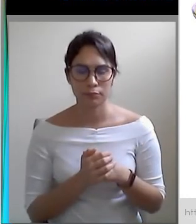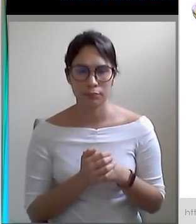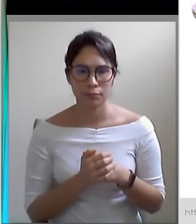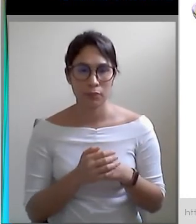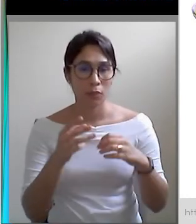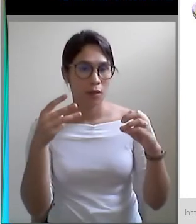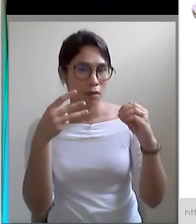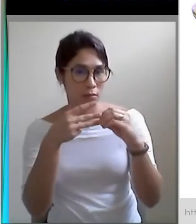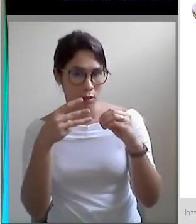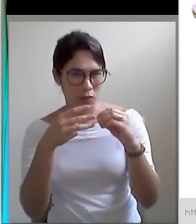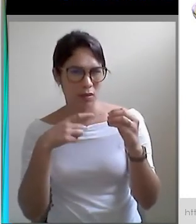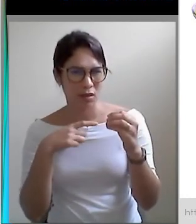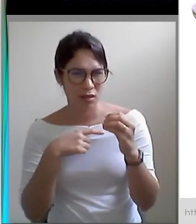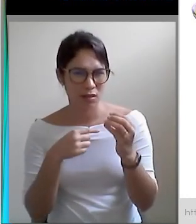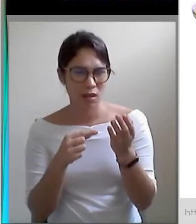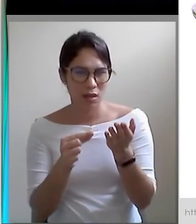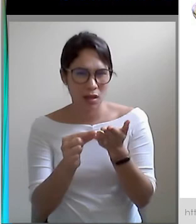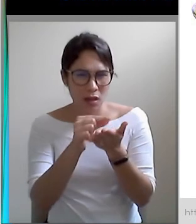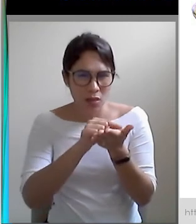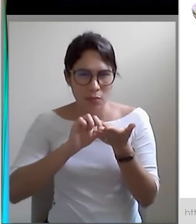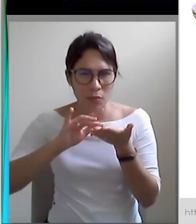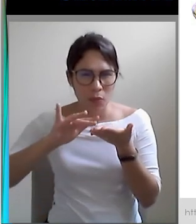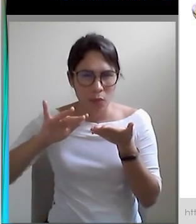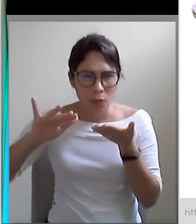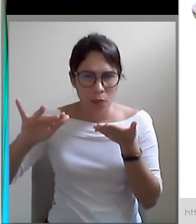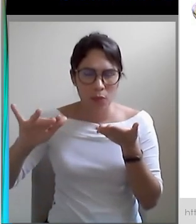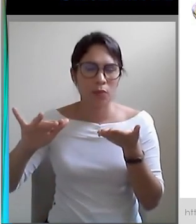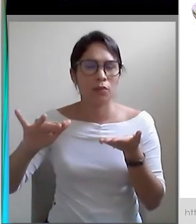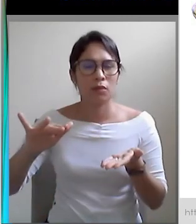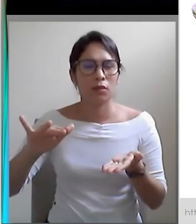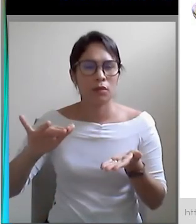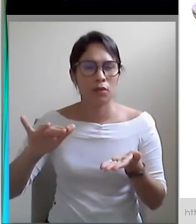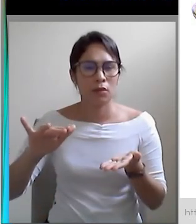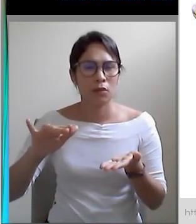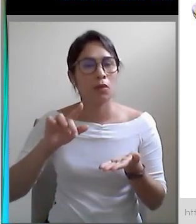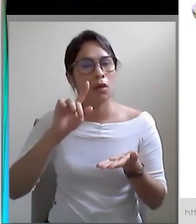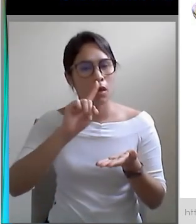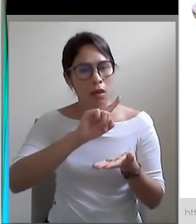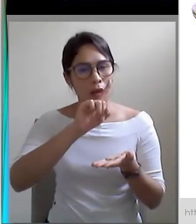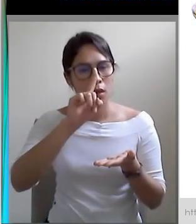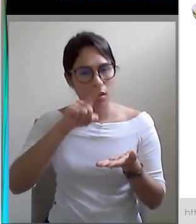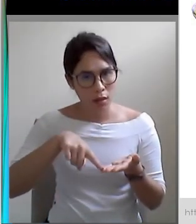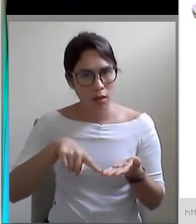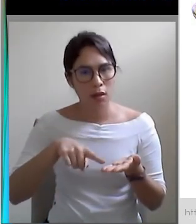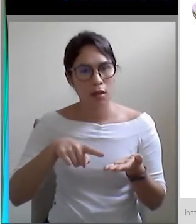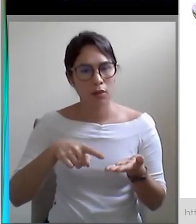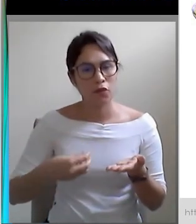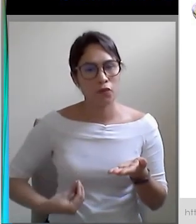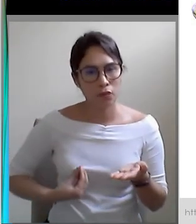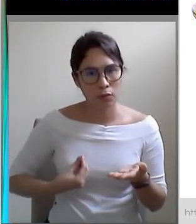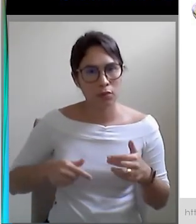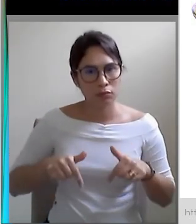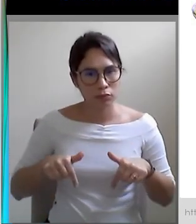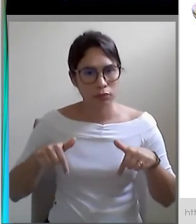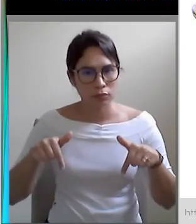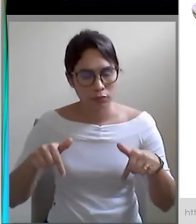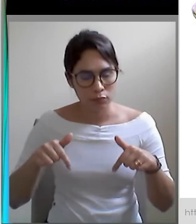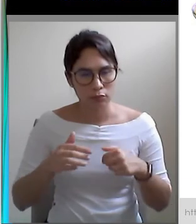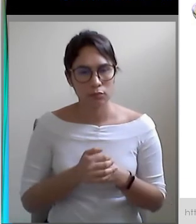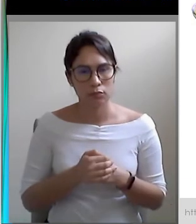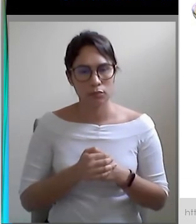muito aparentes. As plaquetas que apresentam degranulação são consideradas plaquetas ativadas.